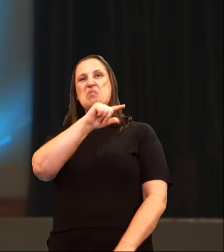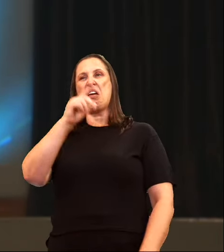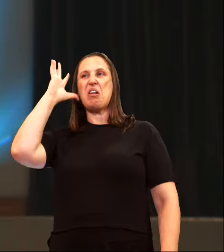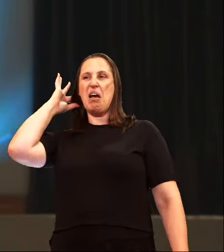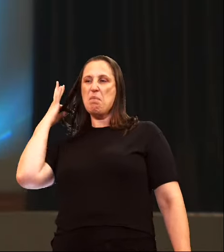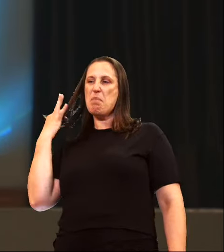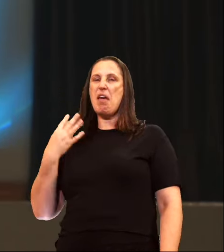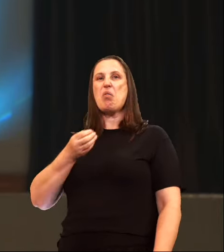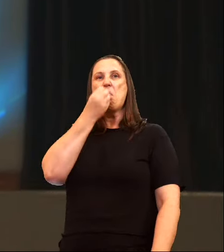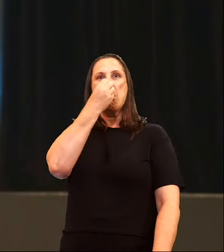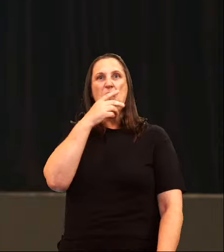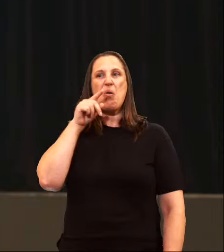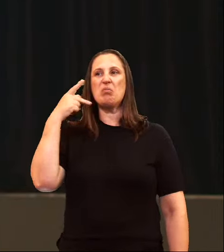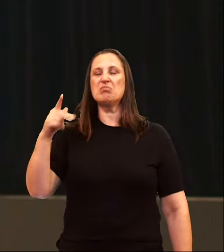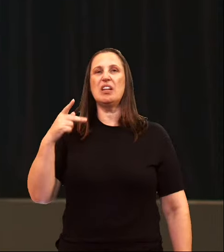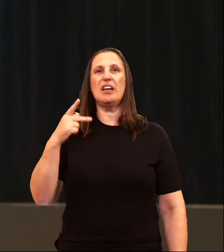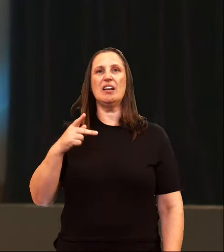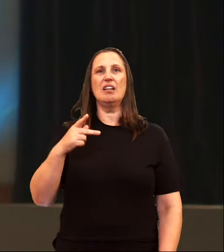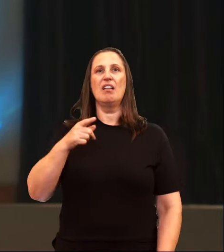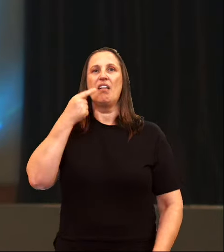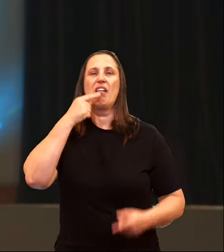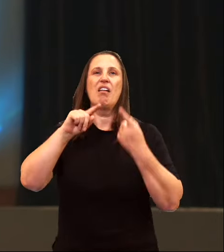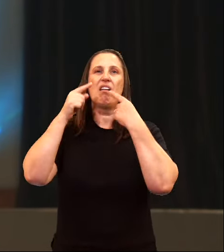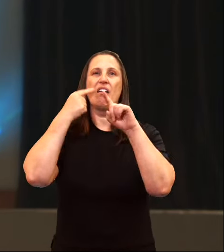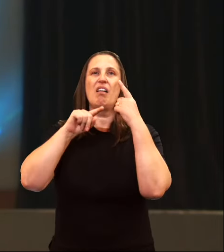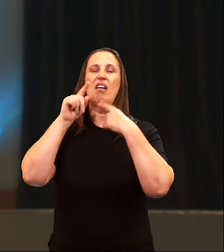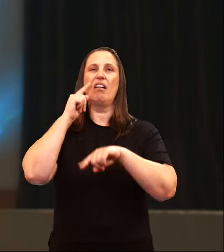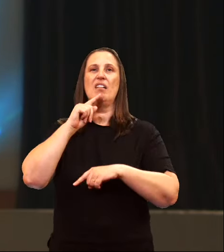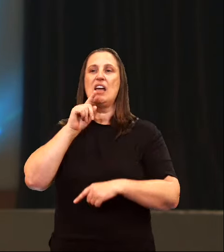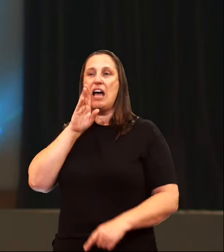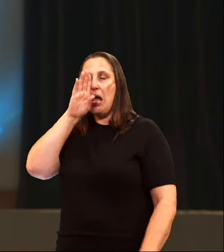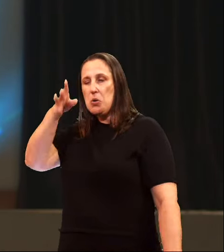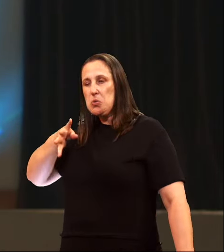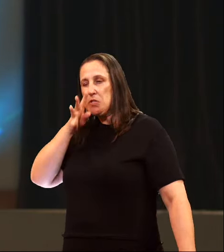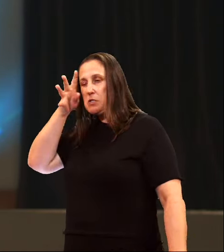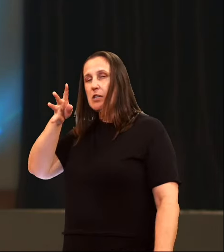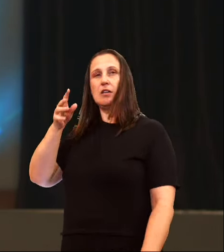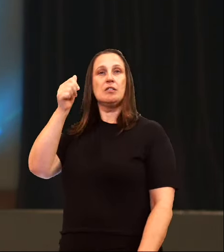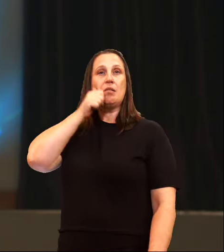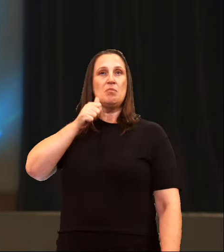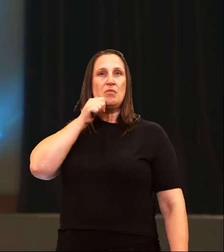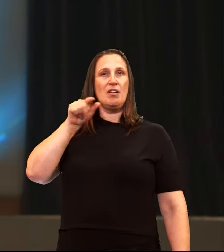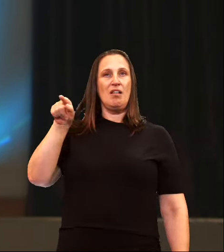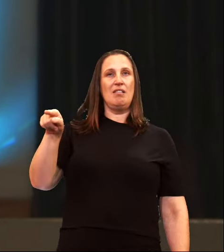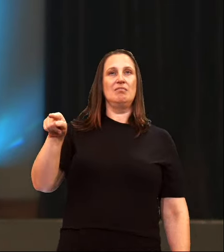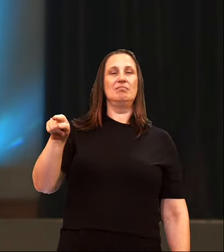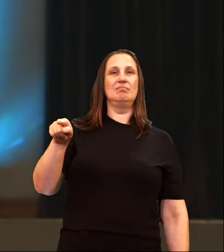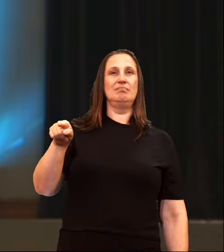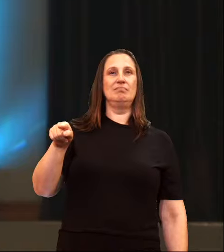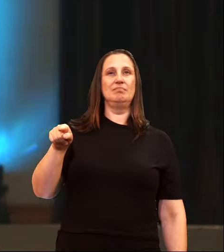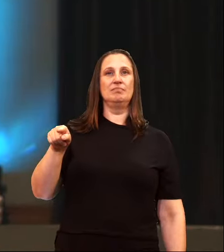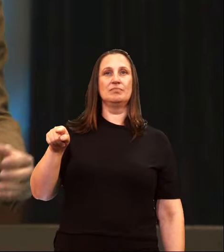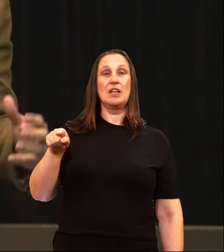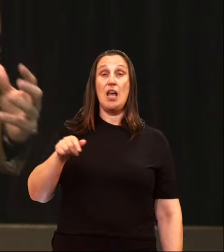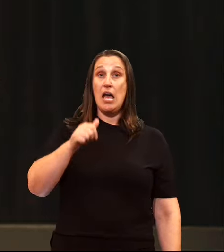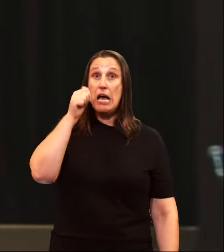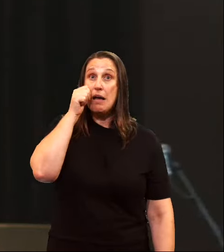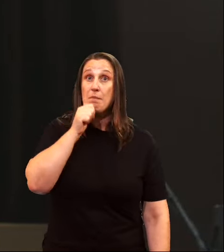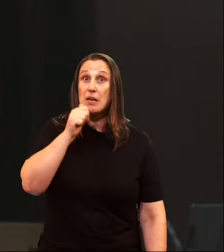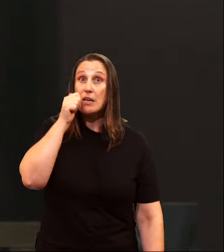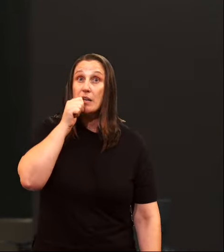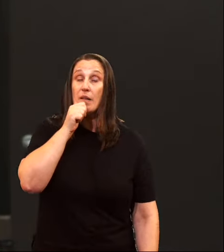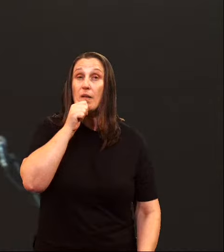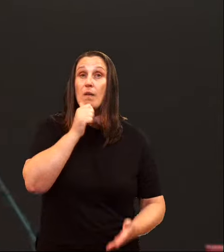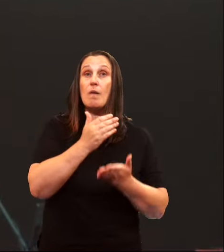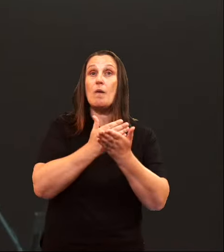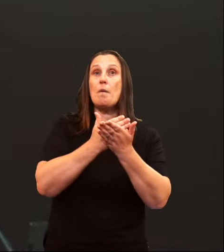jeito. Quem tem não sei o quê. E aí, gente, alguém sugere que ela é uma vigarista. A menina começa a